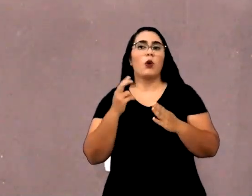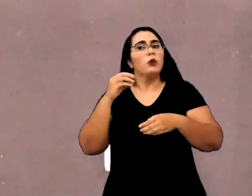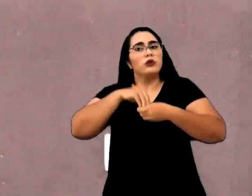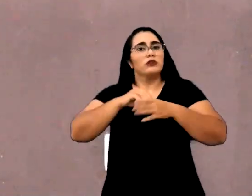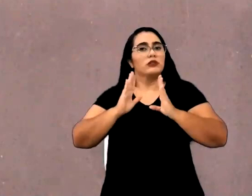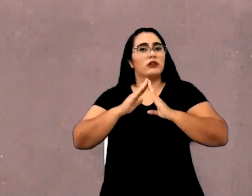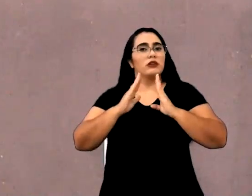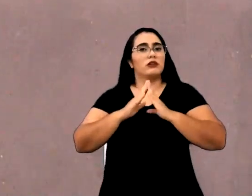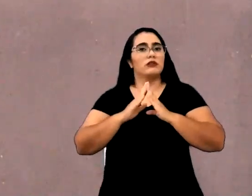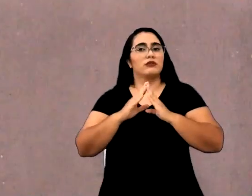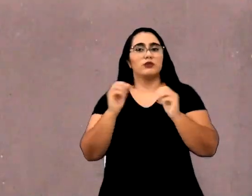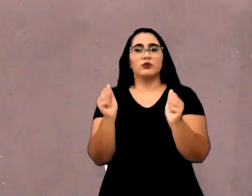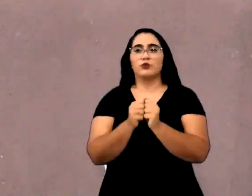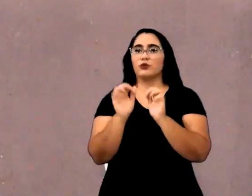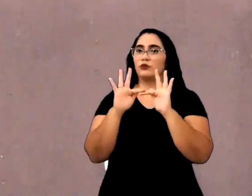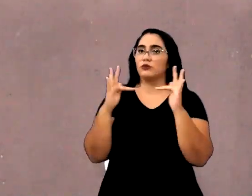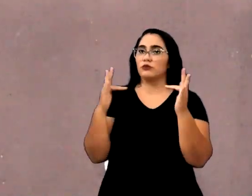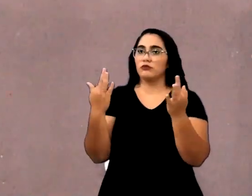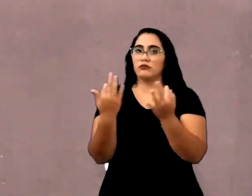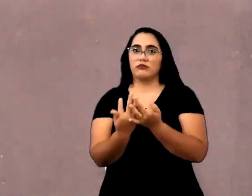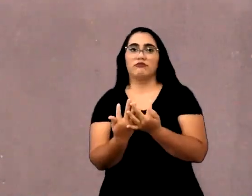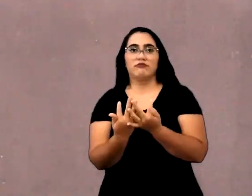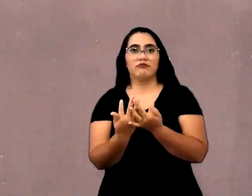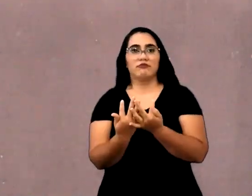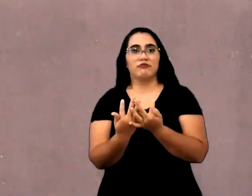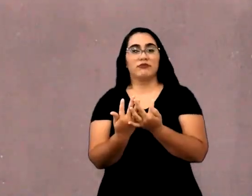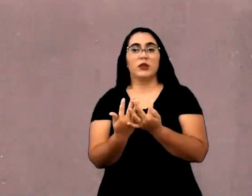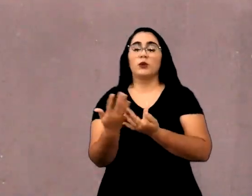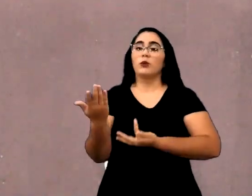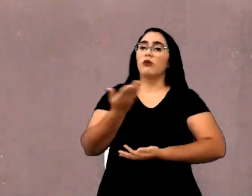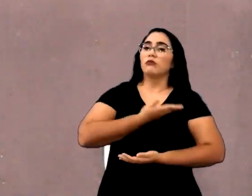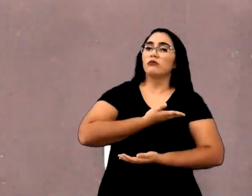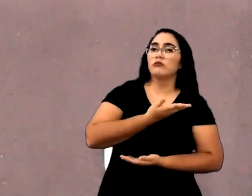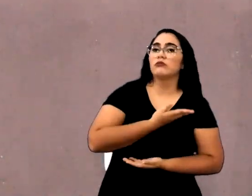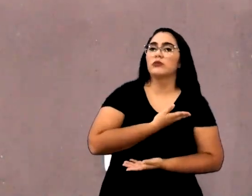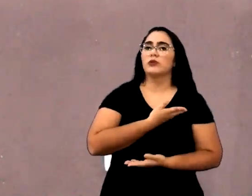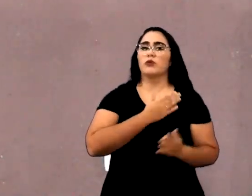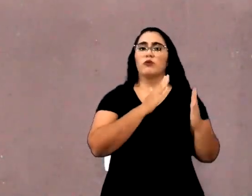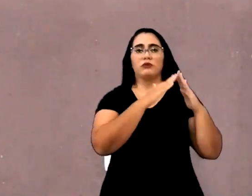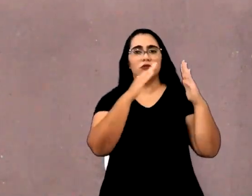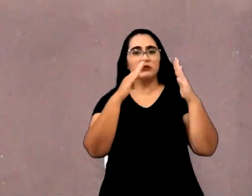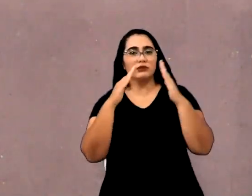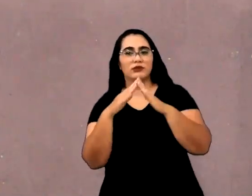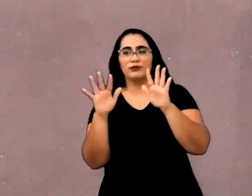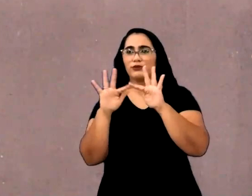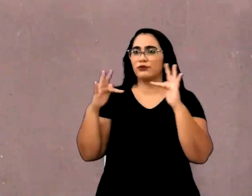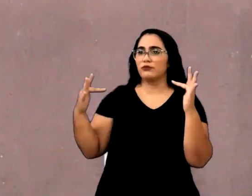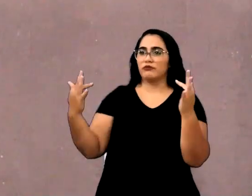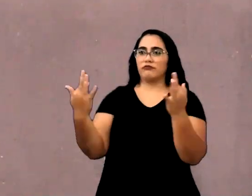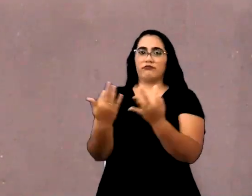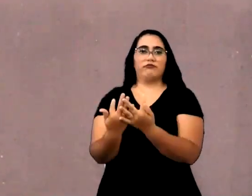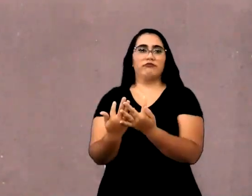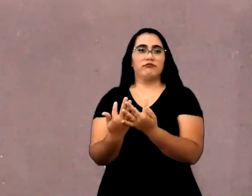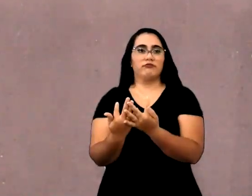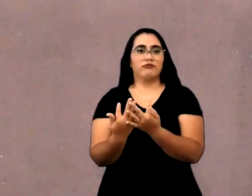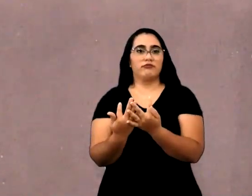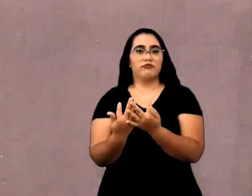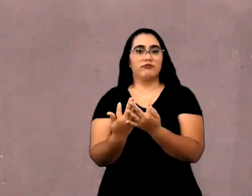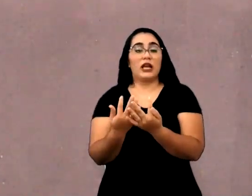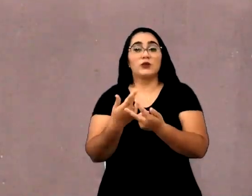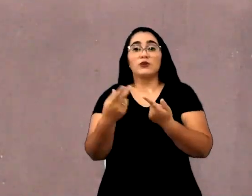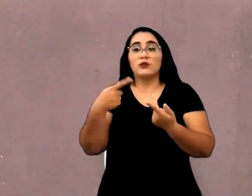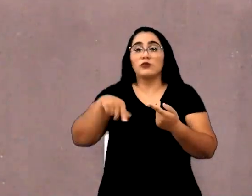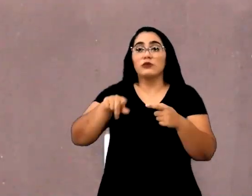sua família, quando você está com seus amigos, vizinhos, parentes. A